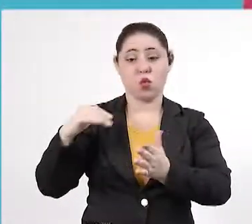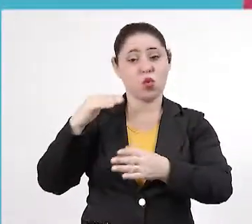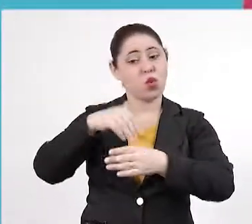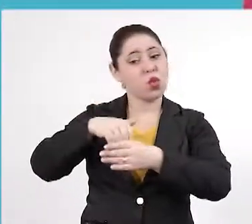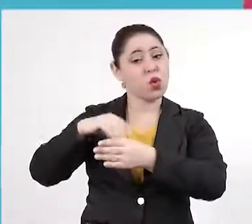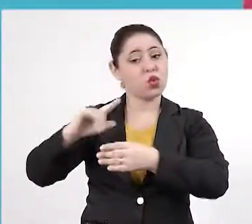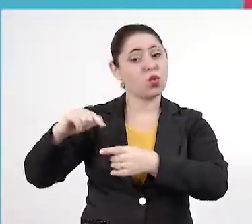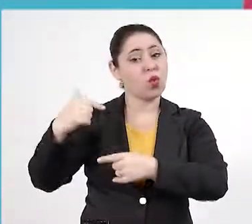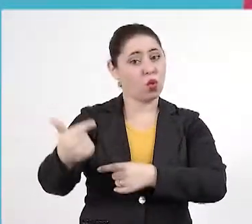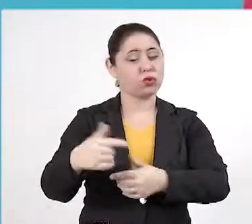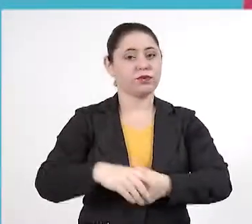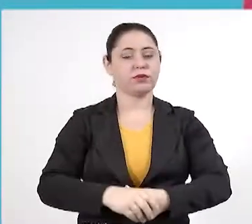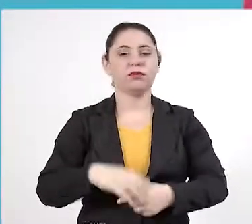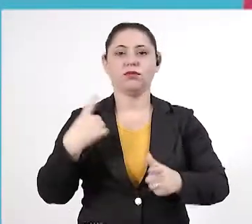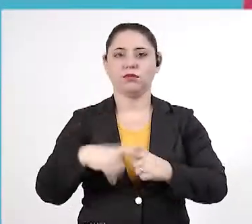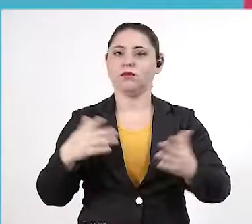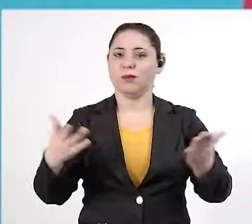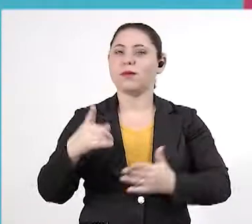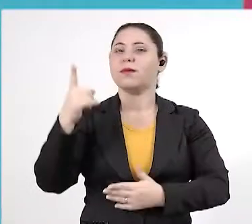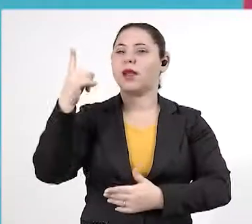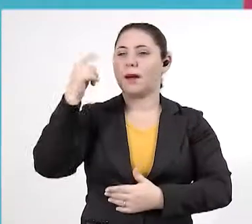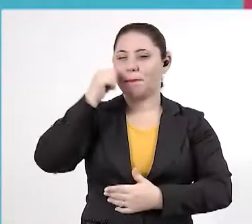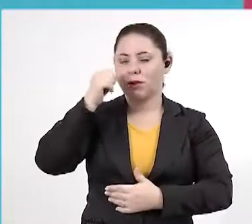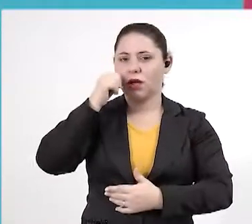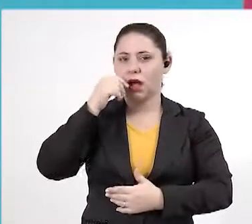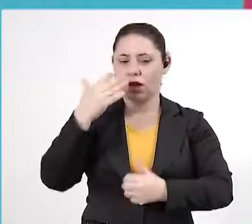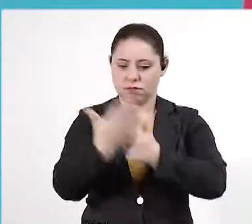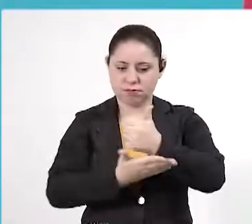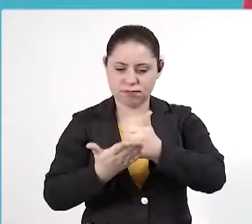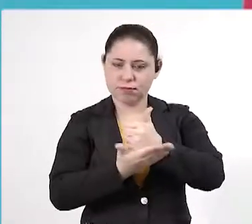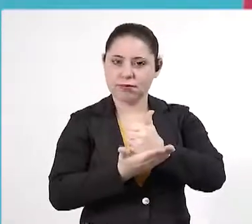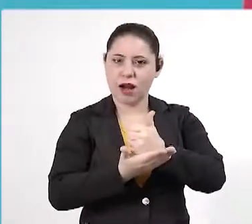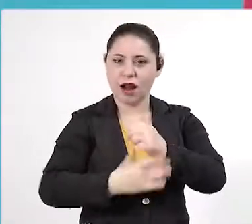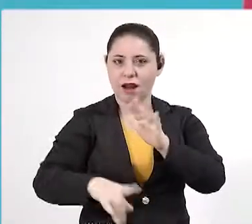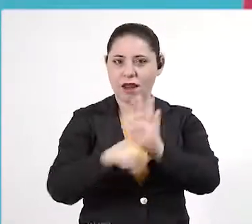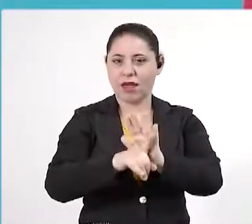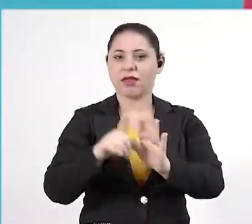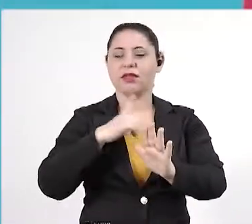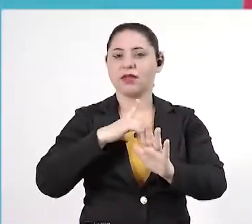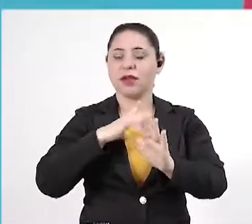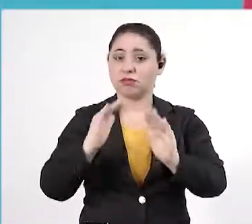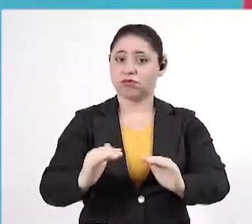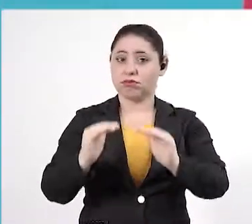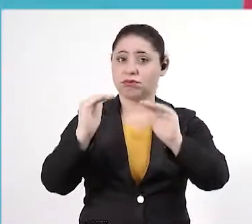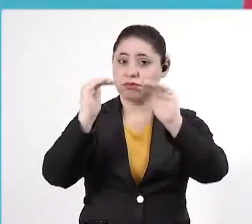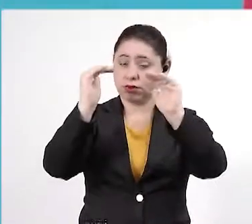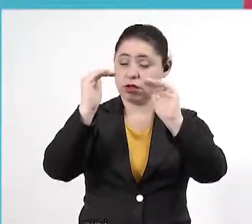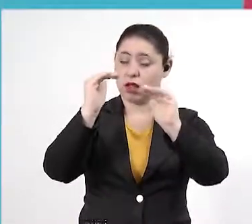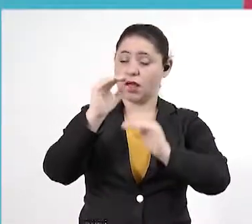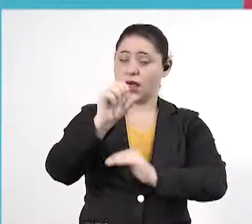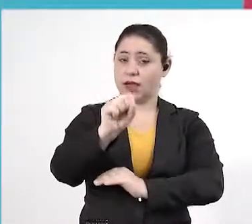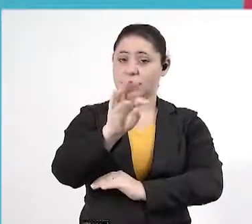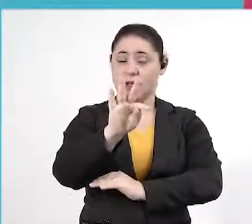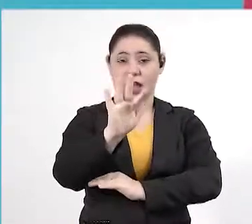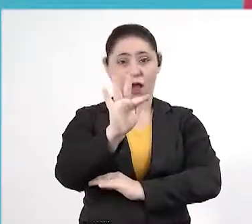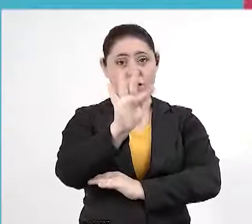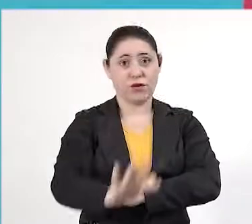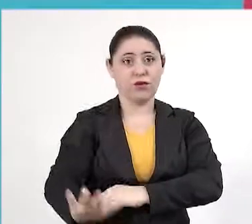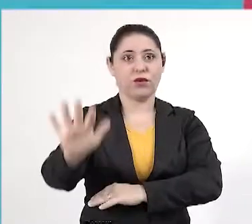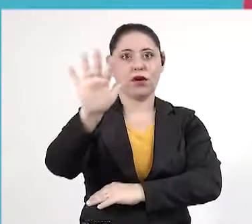acontecer nas próximas eleições, porque agora as mulheres estão amparadas, em uma importante decisão do Supremo Tribunal Federal.